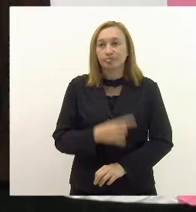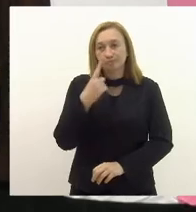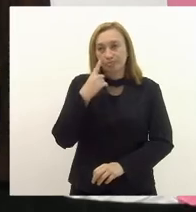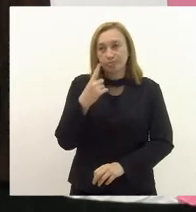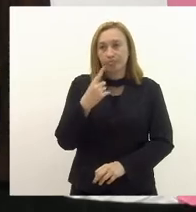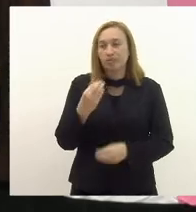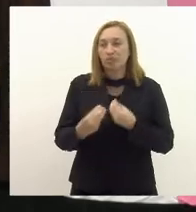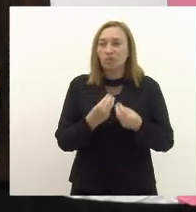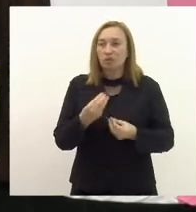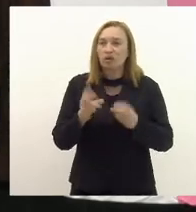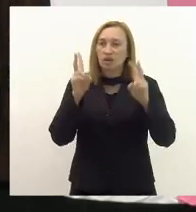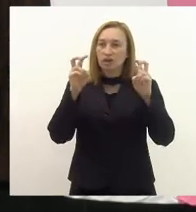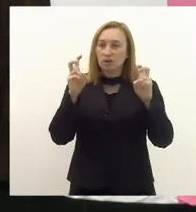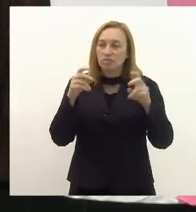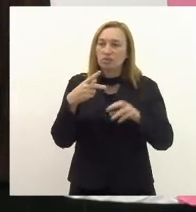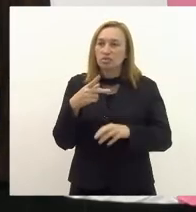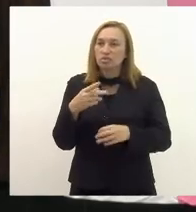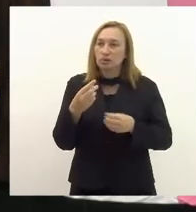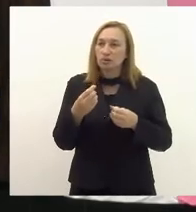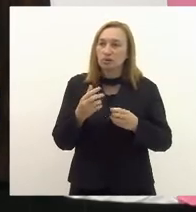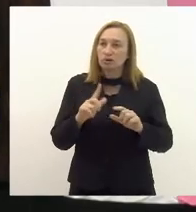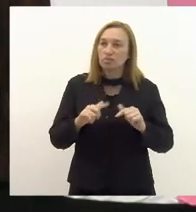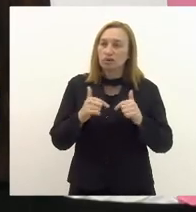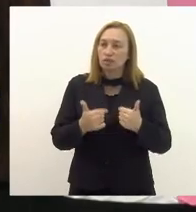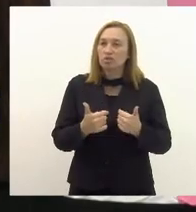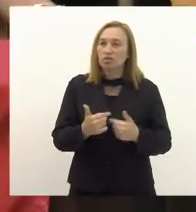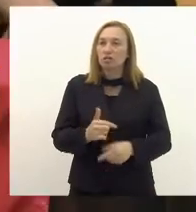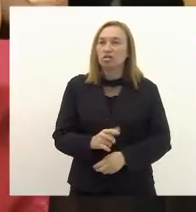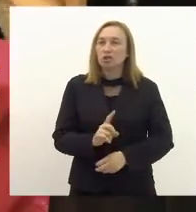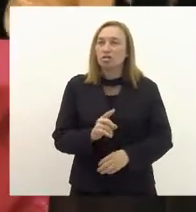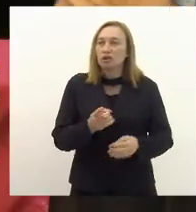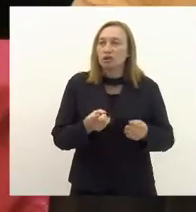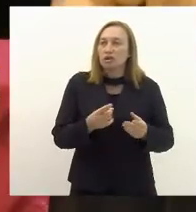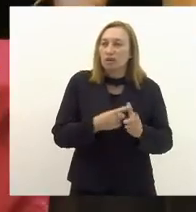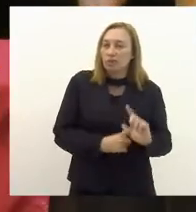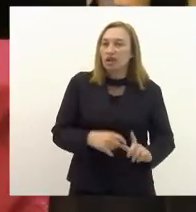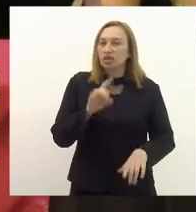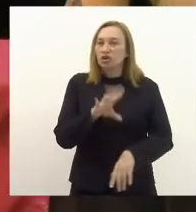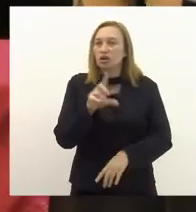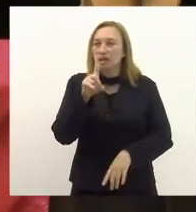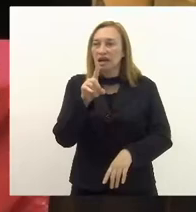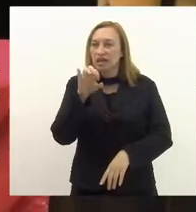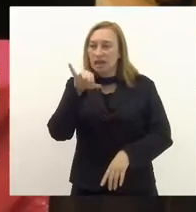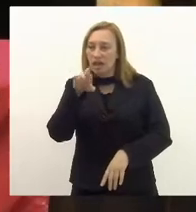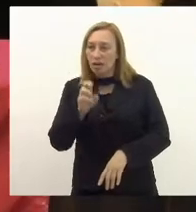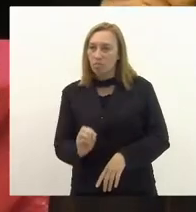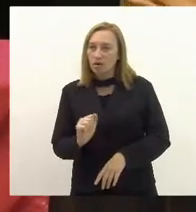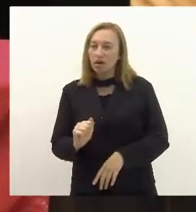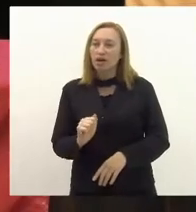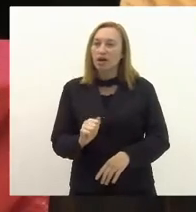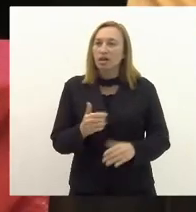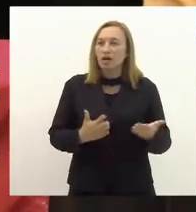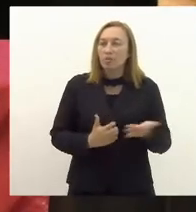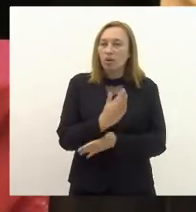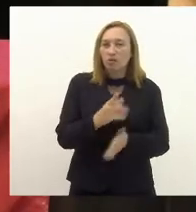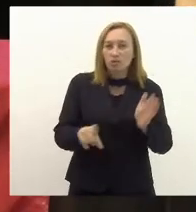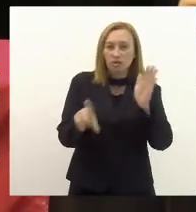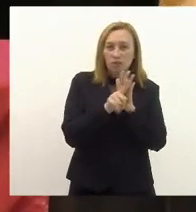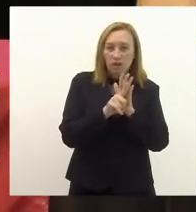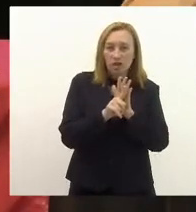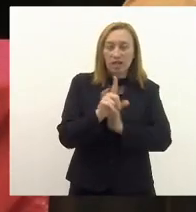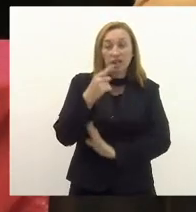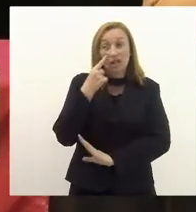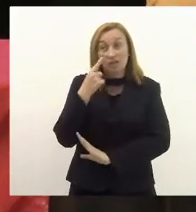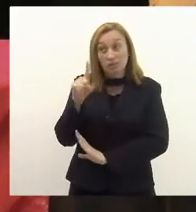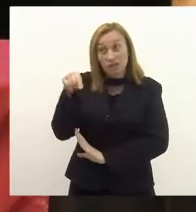esses casos são tratados. E não depende também só da Débora. Né? Nós aprovamos uma lei, esse é um dos pontos que a gente vai ver